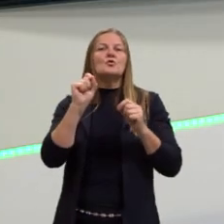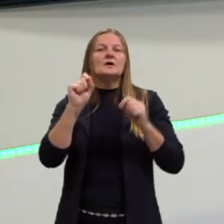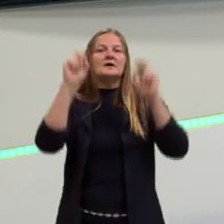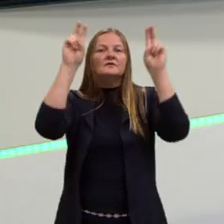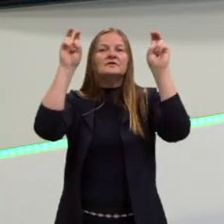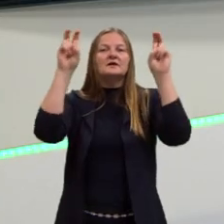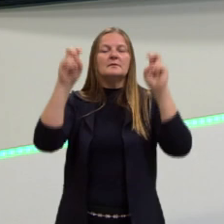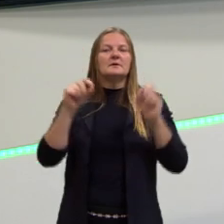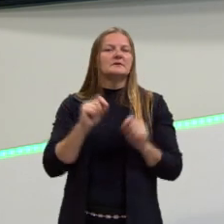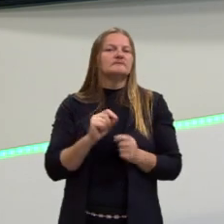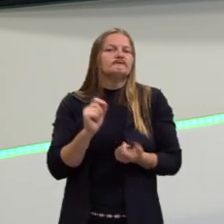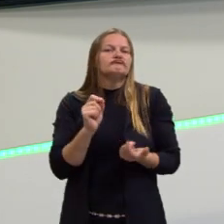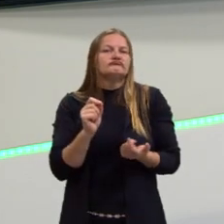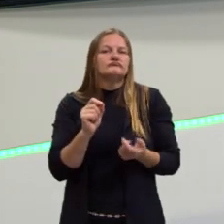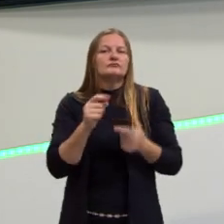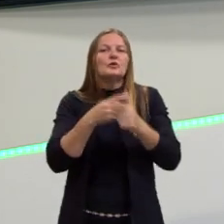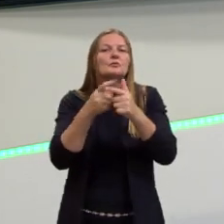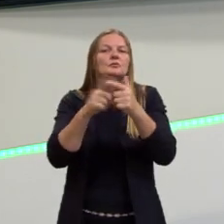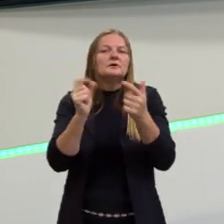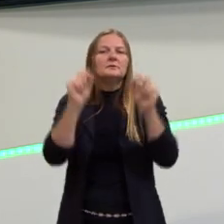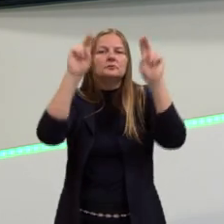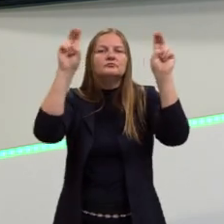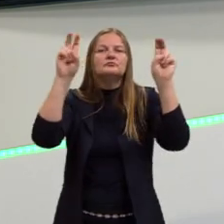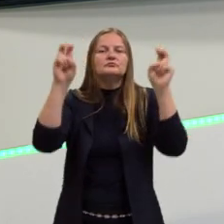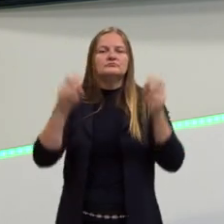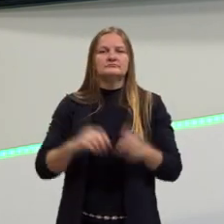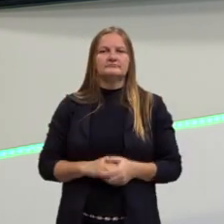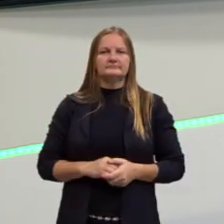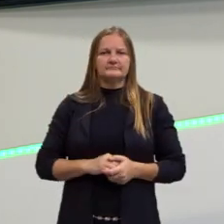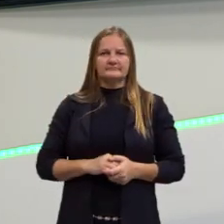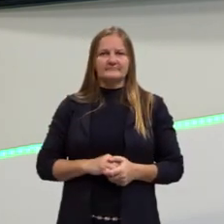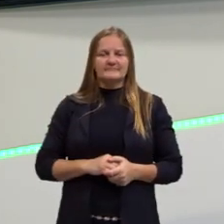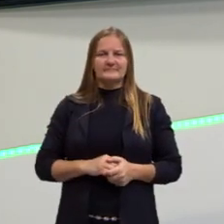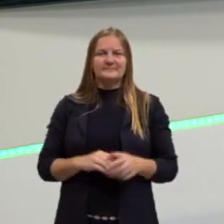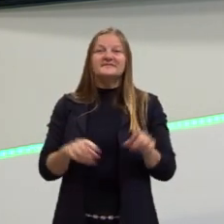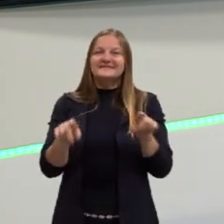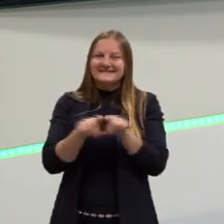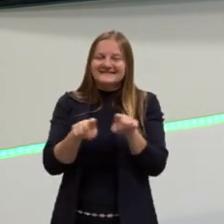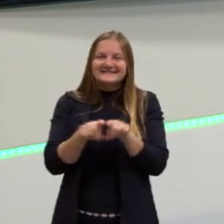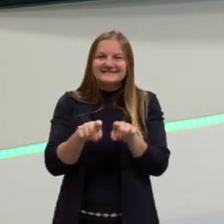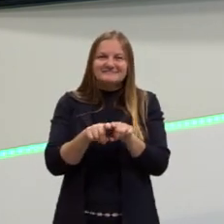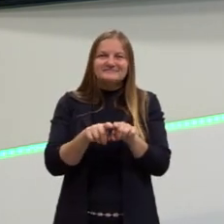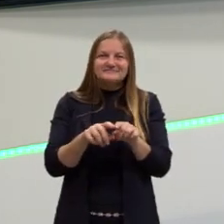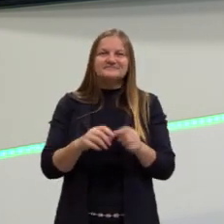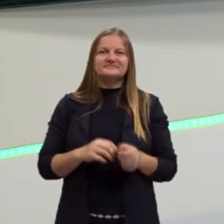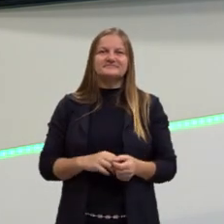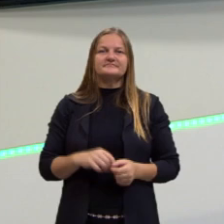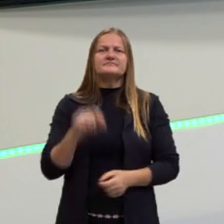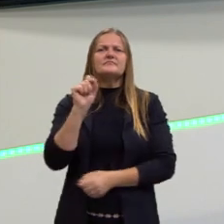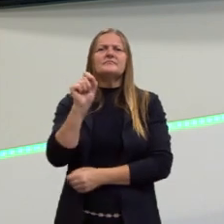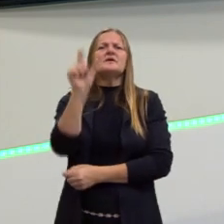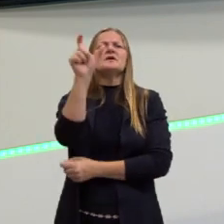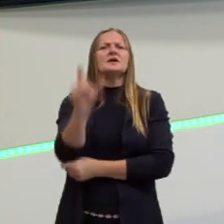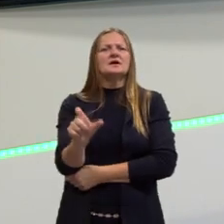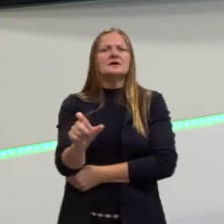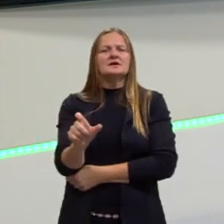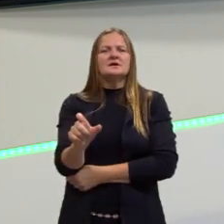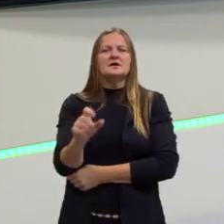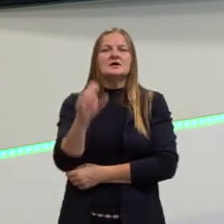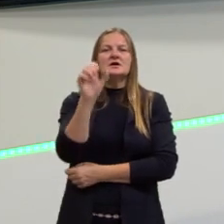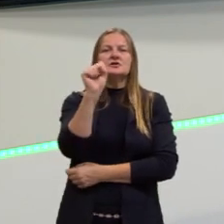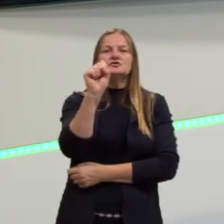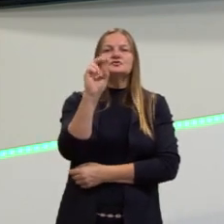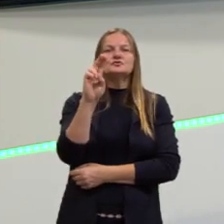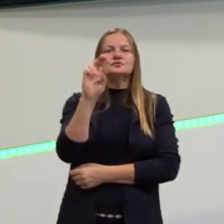o do que eu estou tratando Qual a problemática da qual eu tô tratando e quem vai ser o